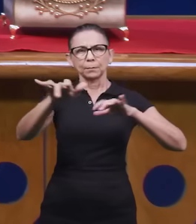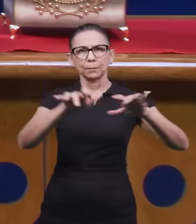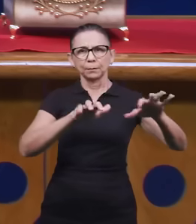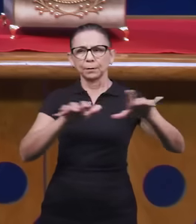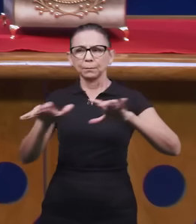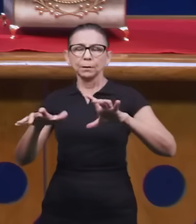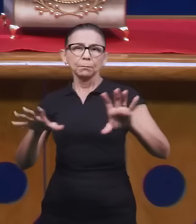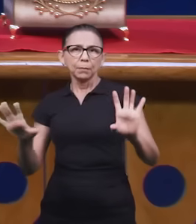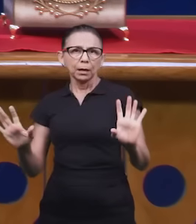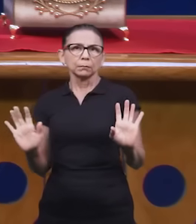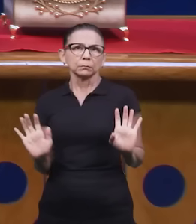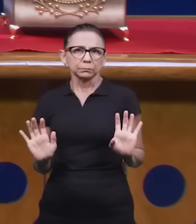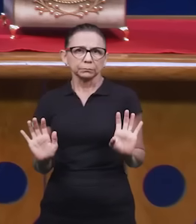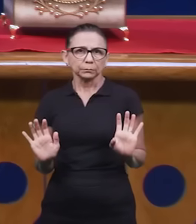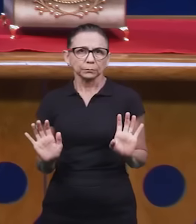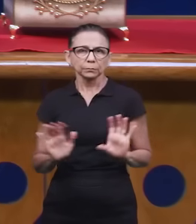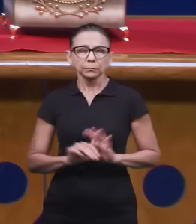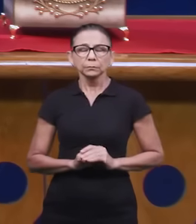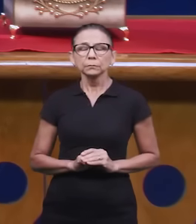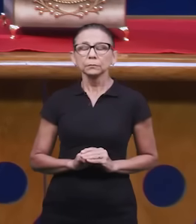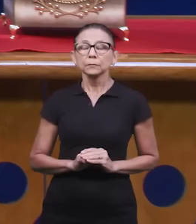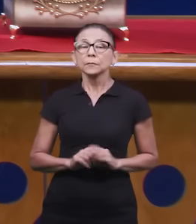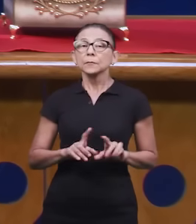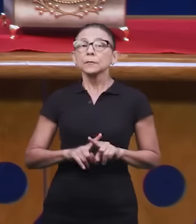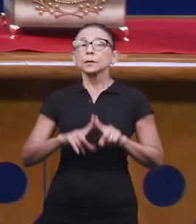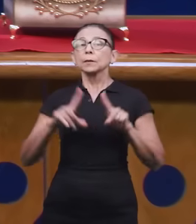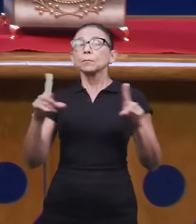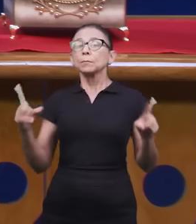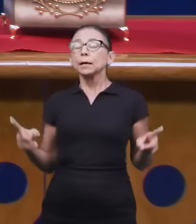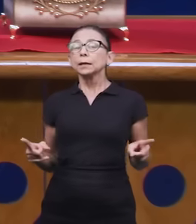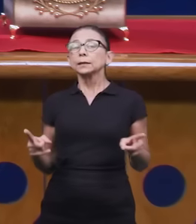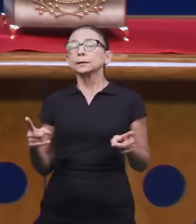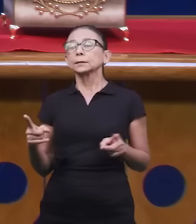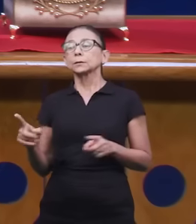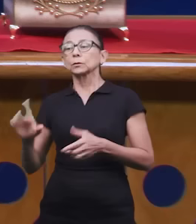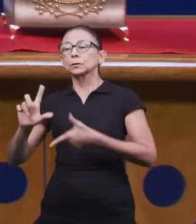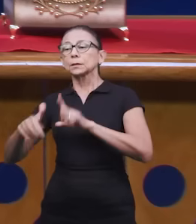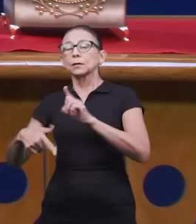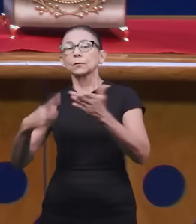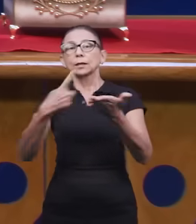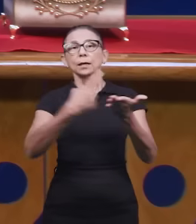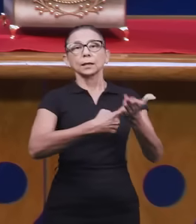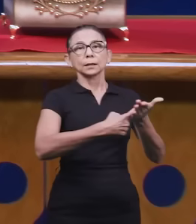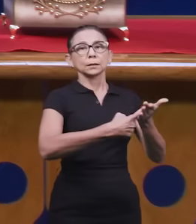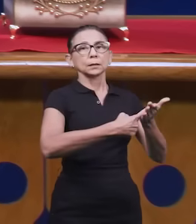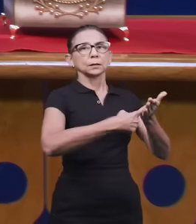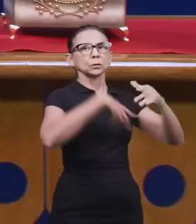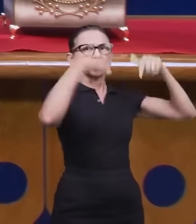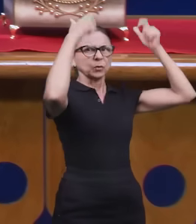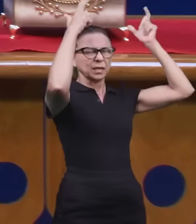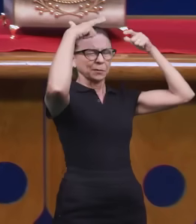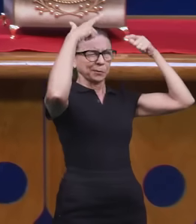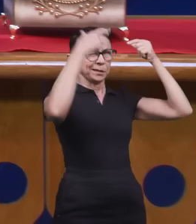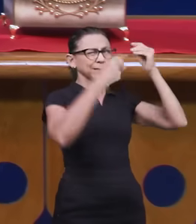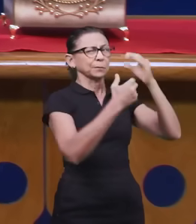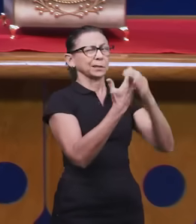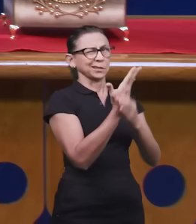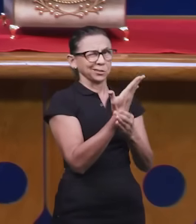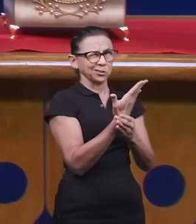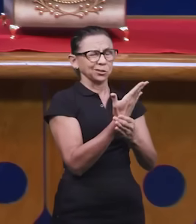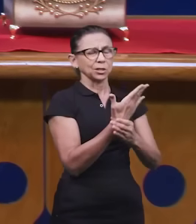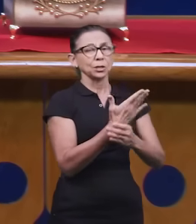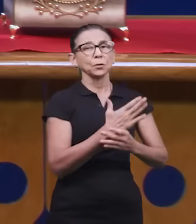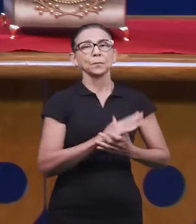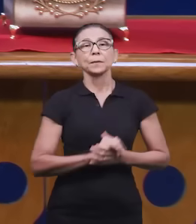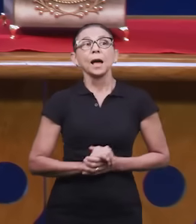Ou seja, Israel, mediante o acordo com o príncipe, que eles acreditam ser o Messias, eles começam a sair